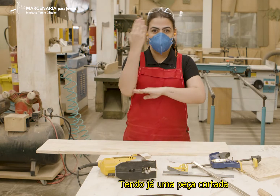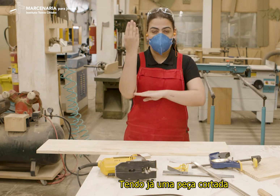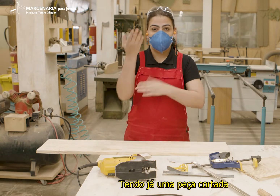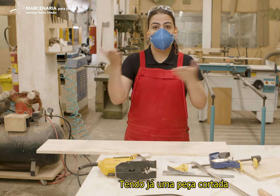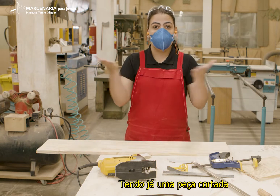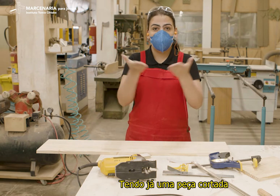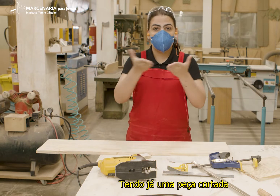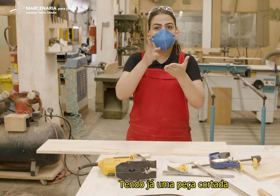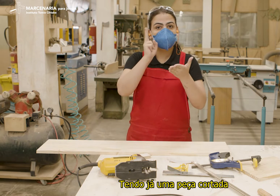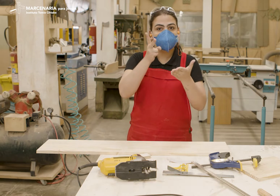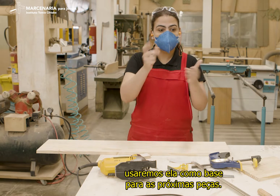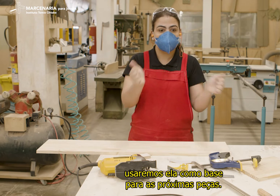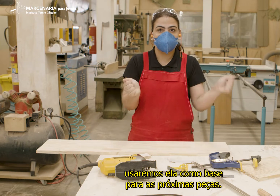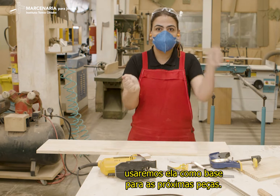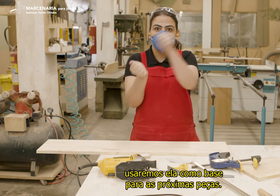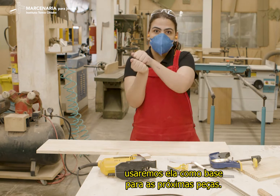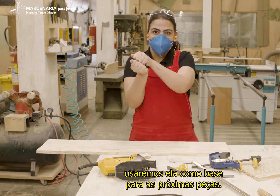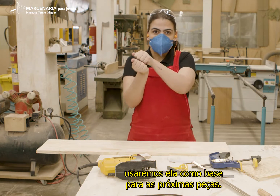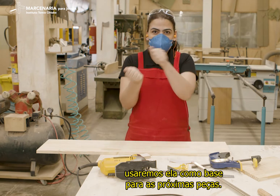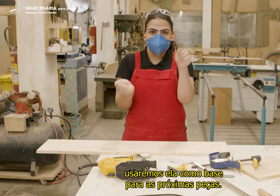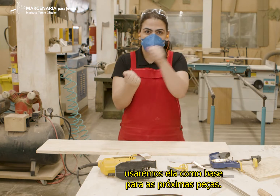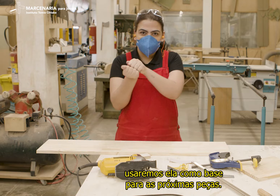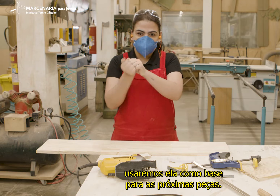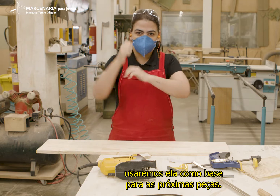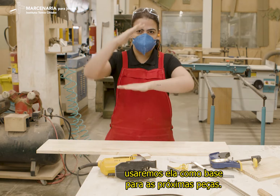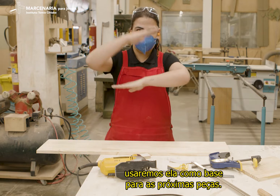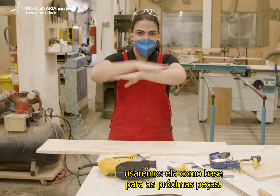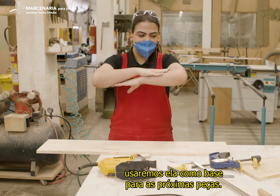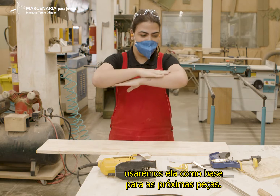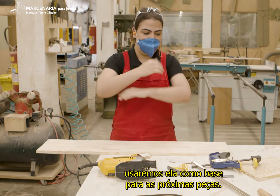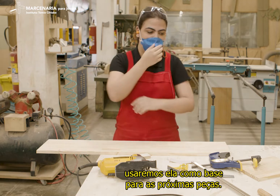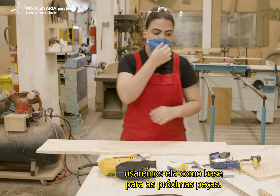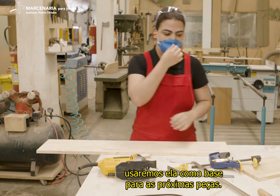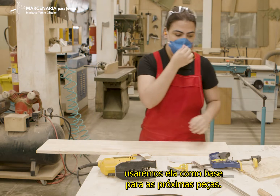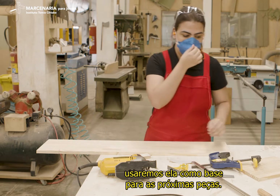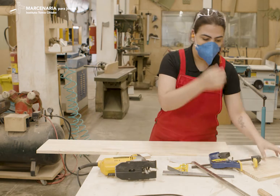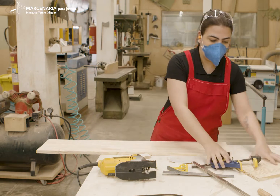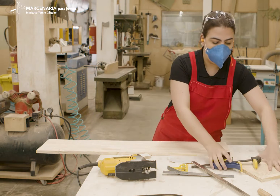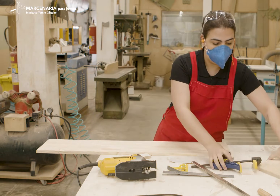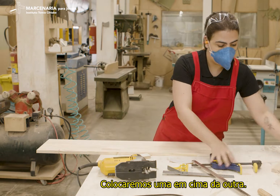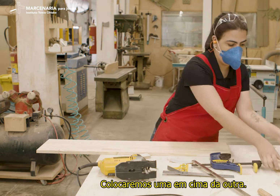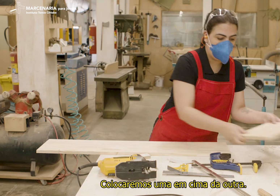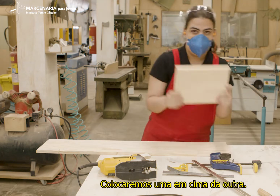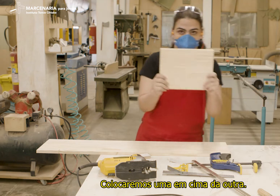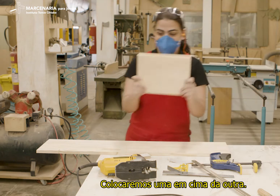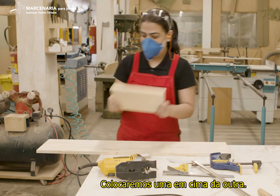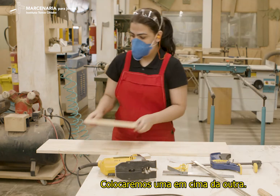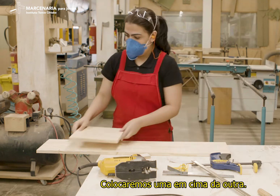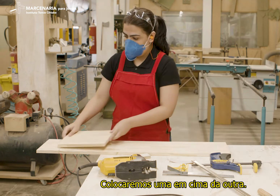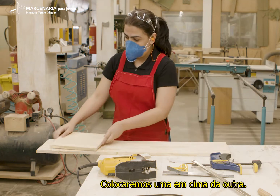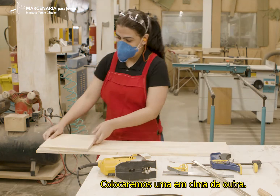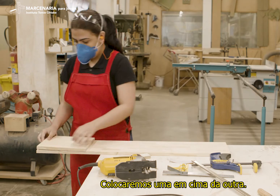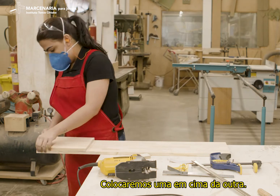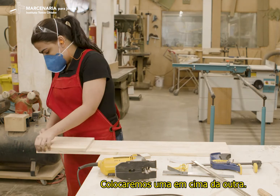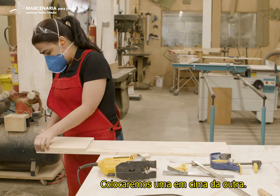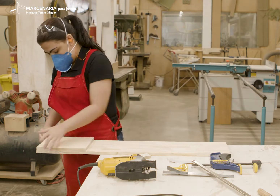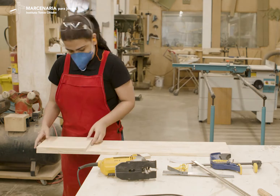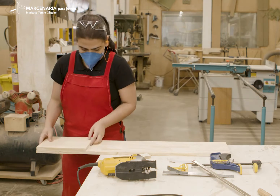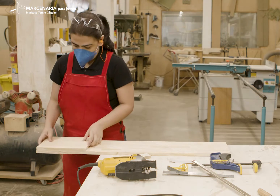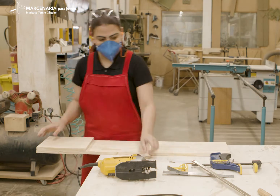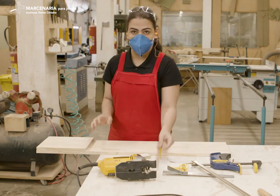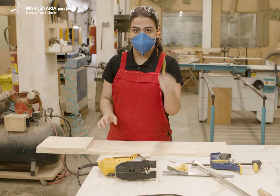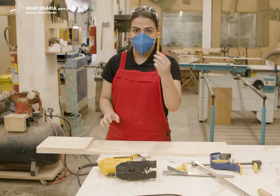Tendo já uma peça cortada, usaremos ela como base para as próximas peças. Colocaremos uma em cima da outra.